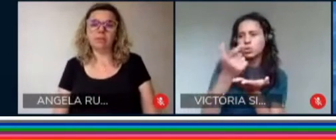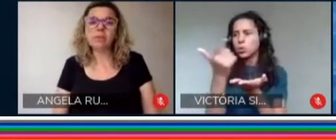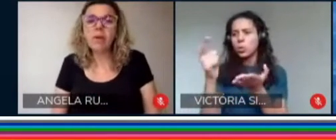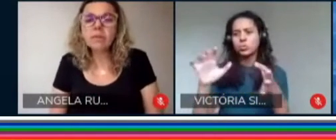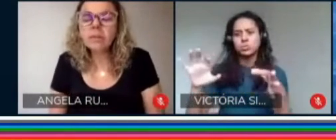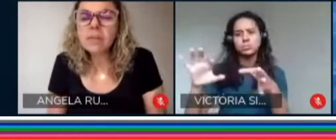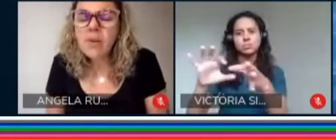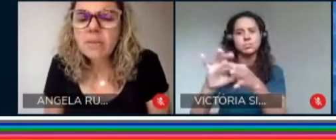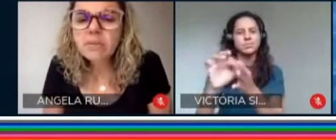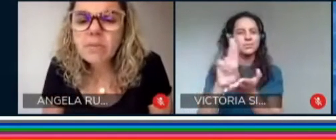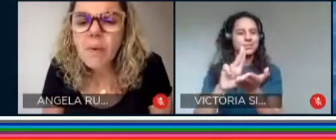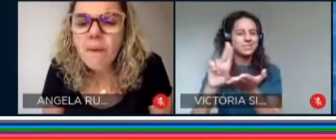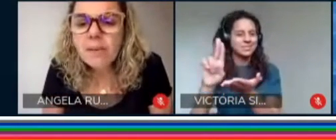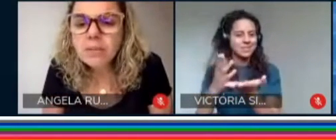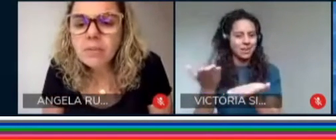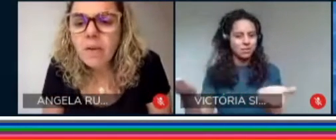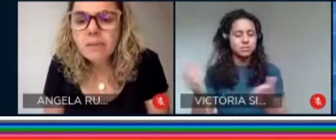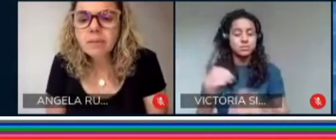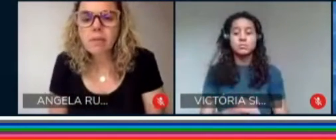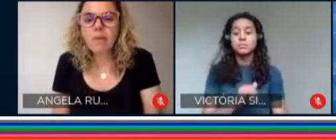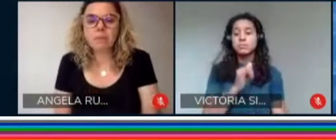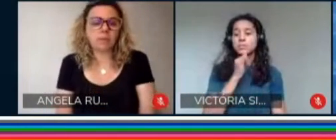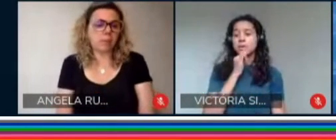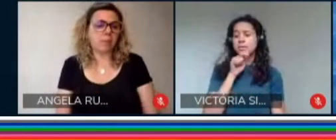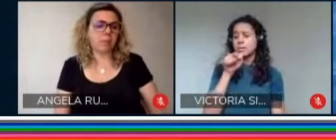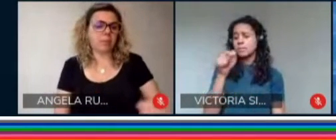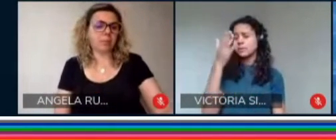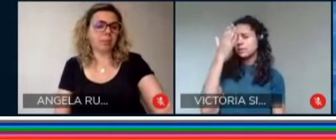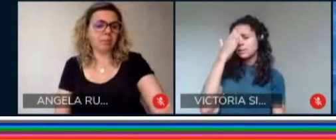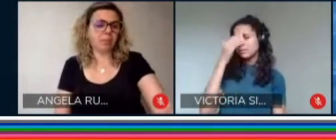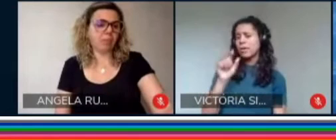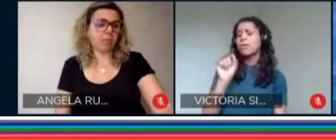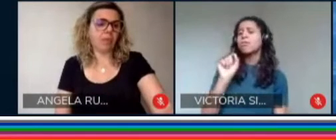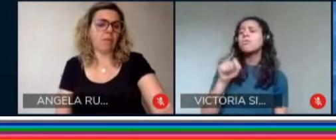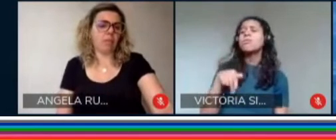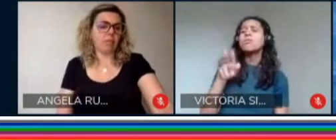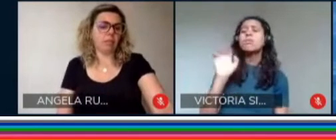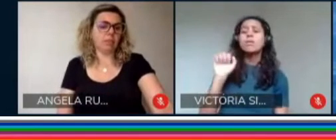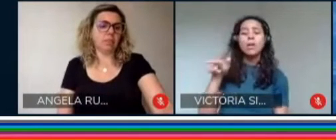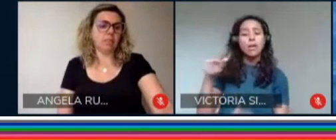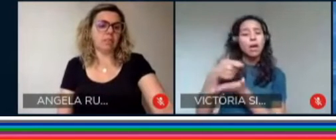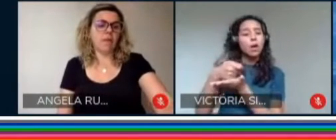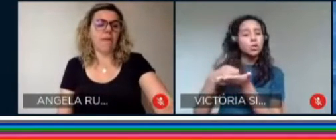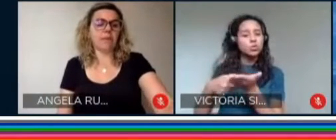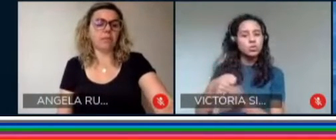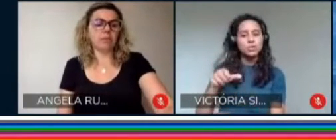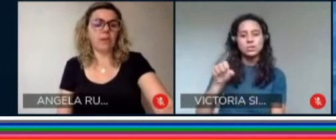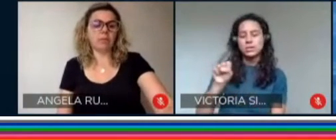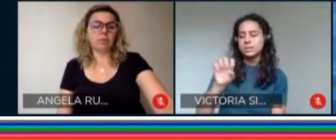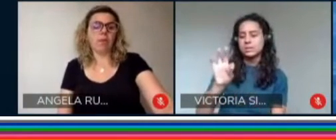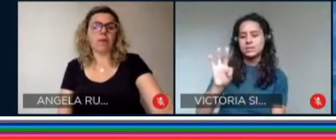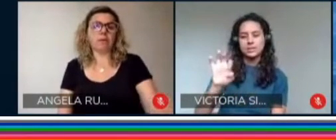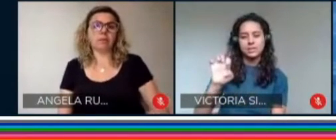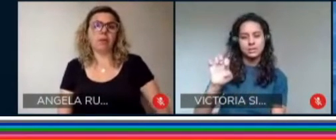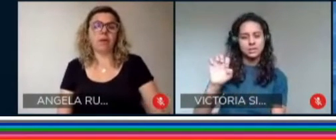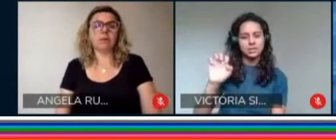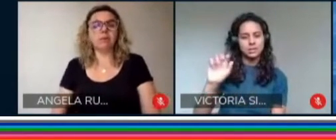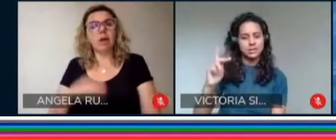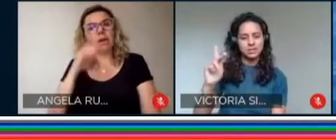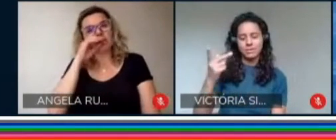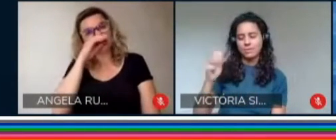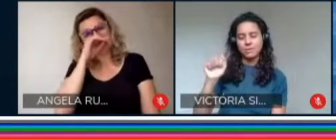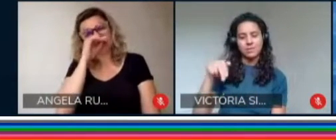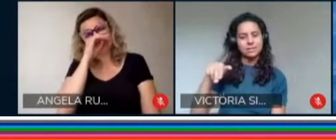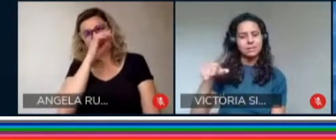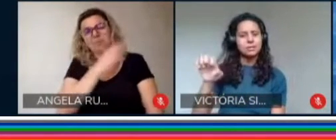consigo identificar quem é a Stephanie, a que ela está vinculada, o que ela anda fazendo, né, e se